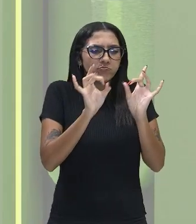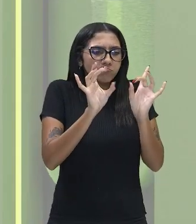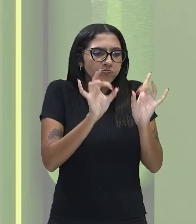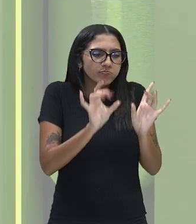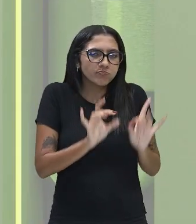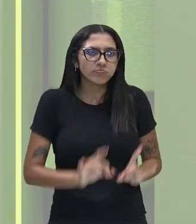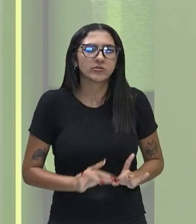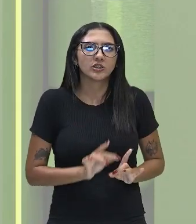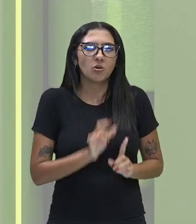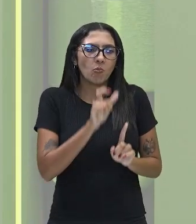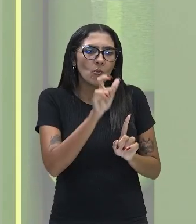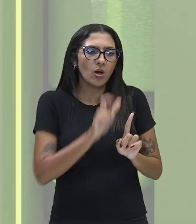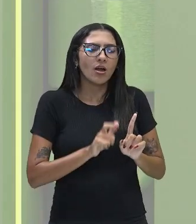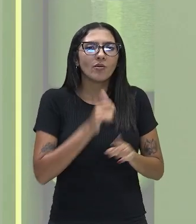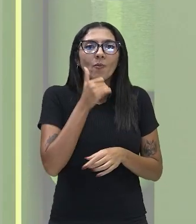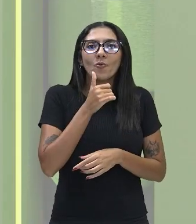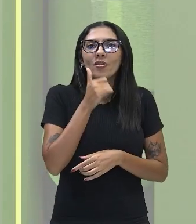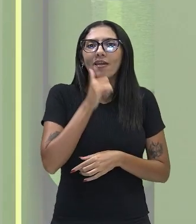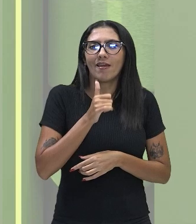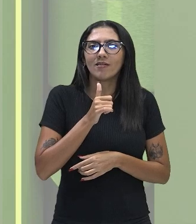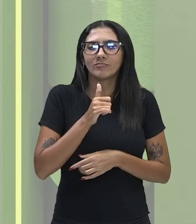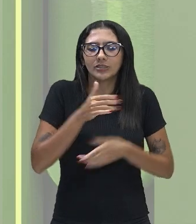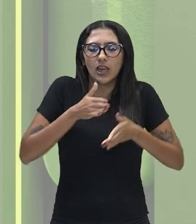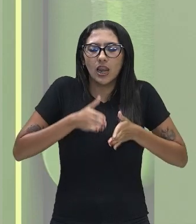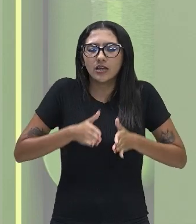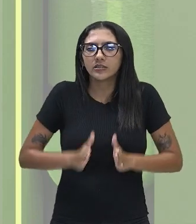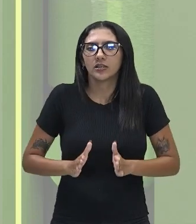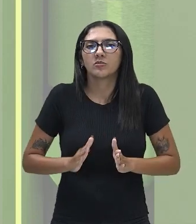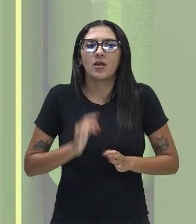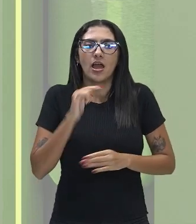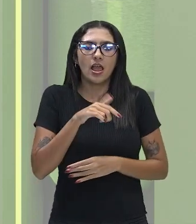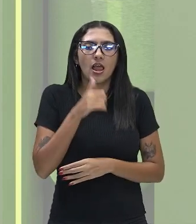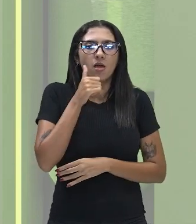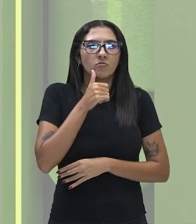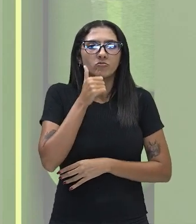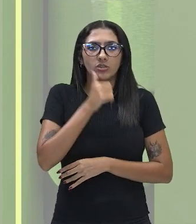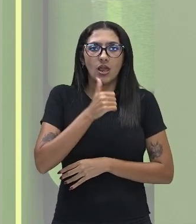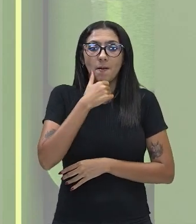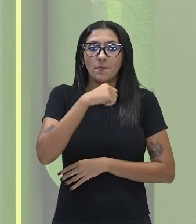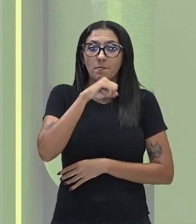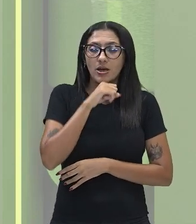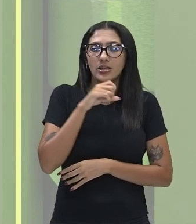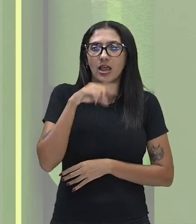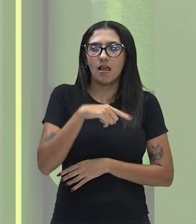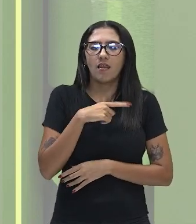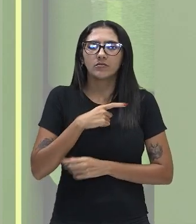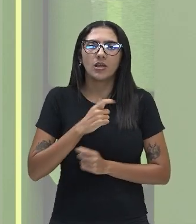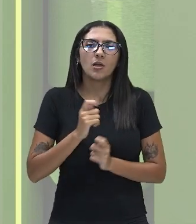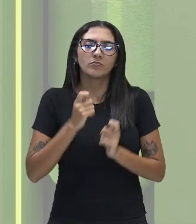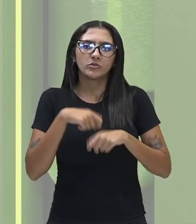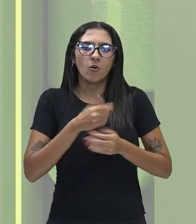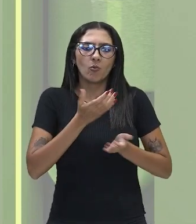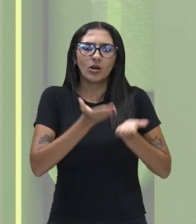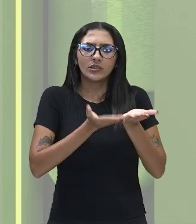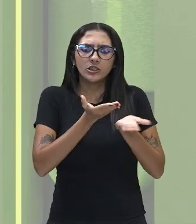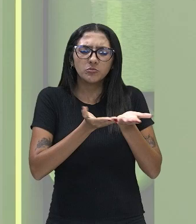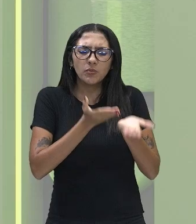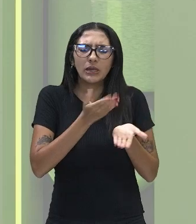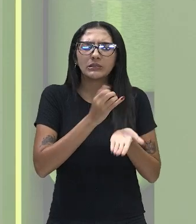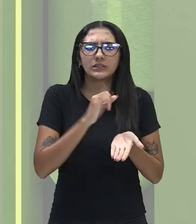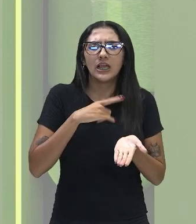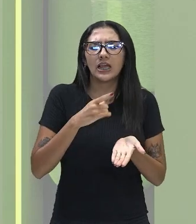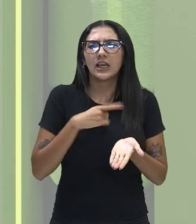a parturiente, né, para que ela tenha ali as suas necessidades